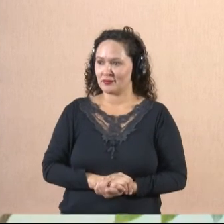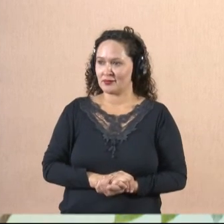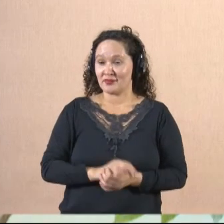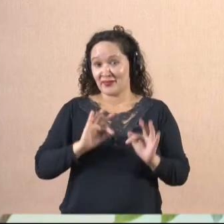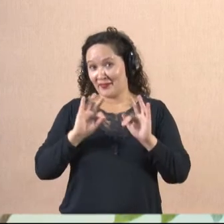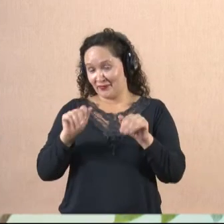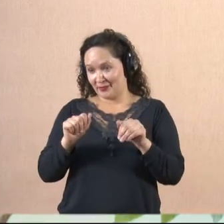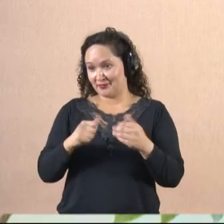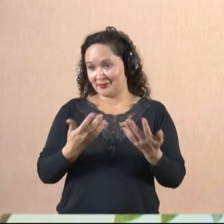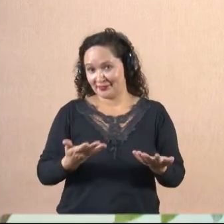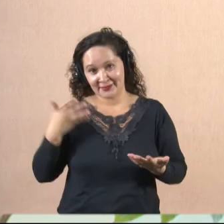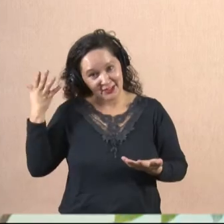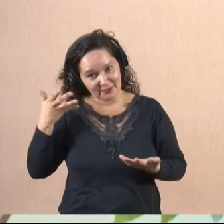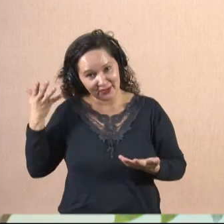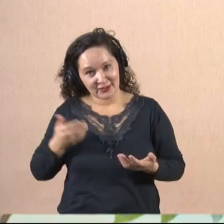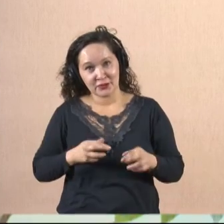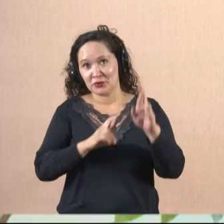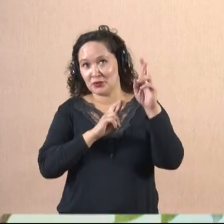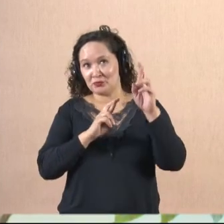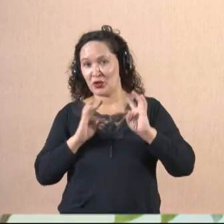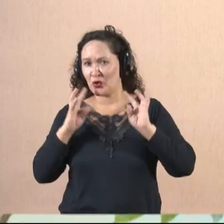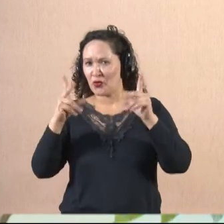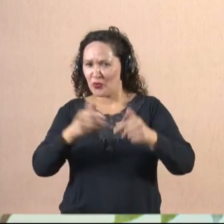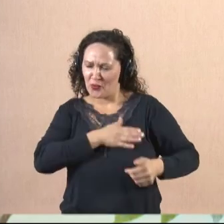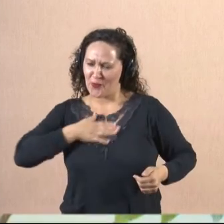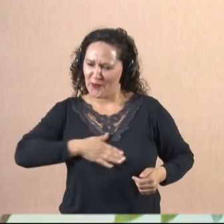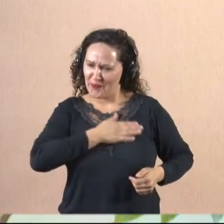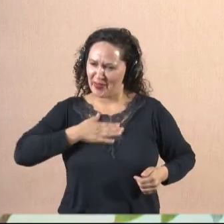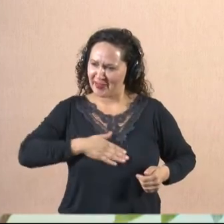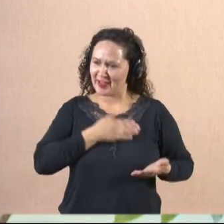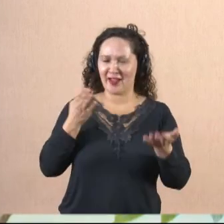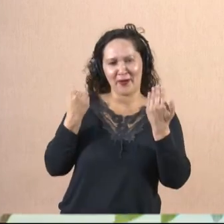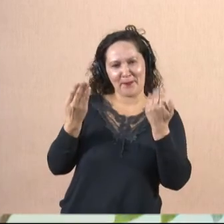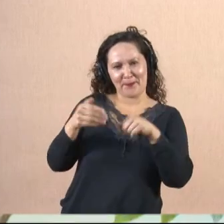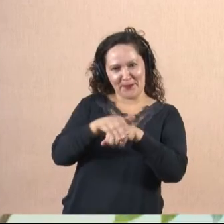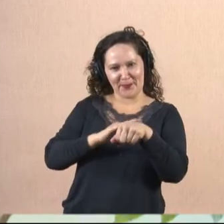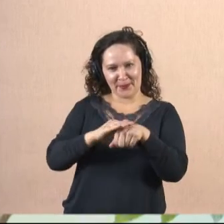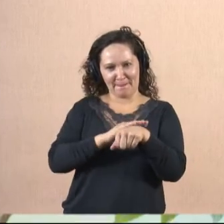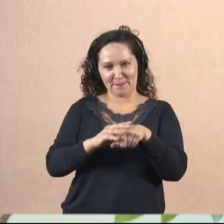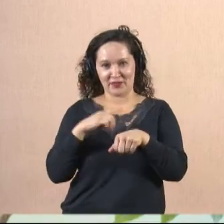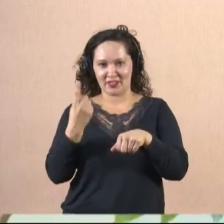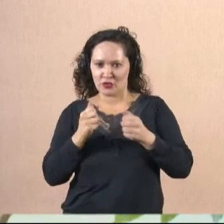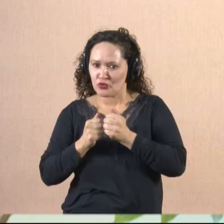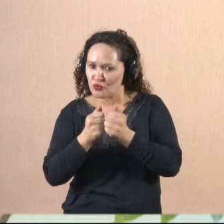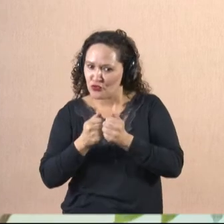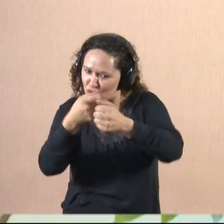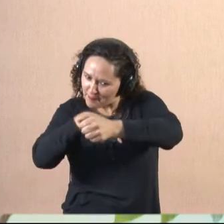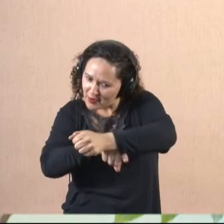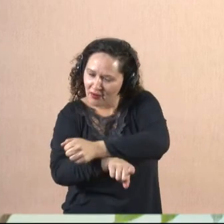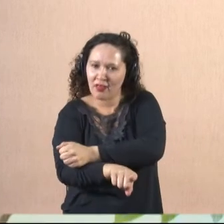e para finalizar espero que tenham gostado da desta conversa e a gente segue